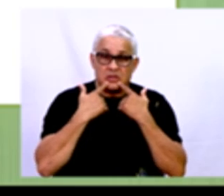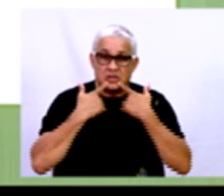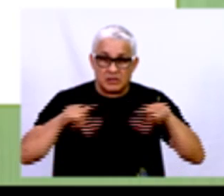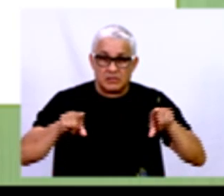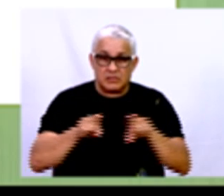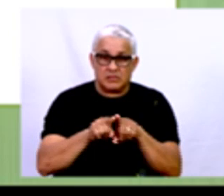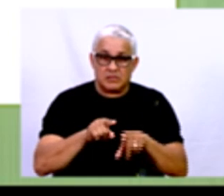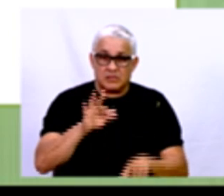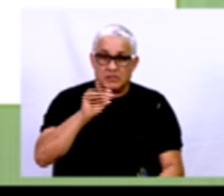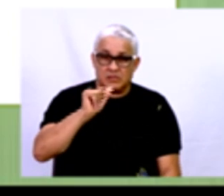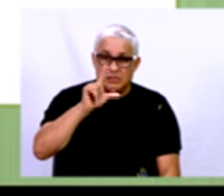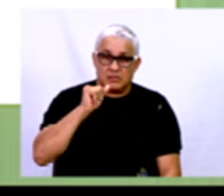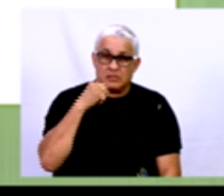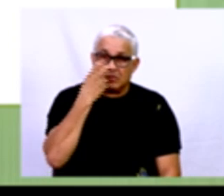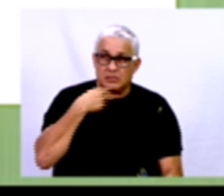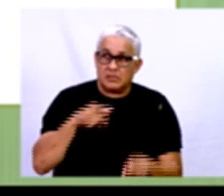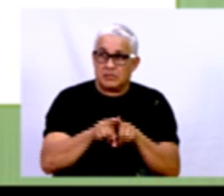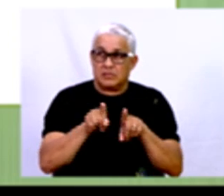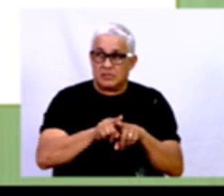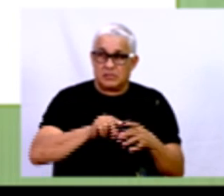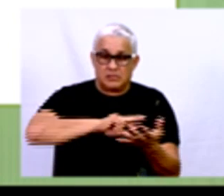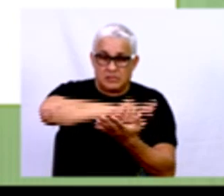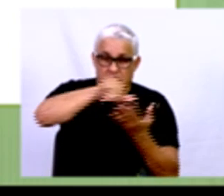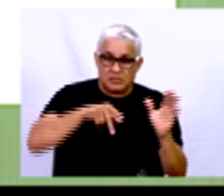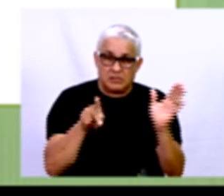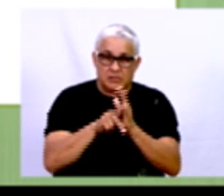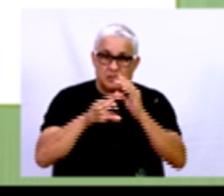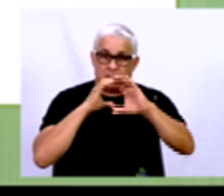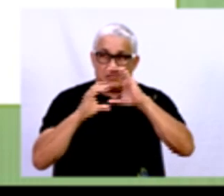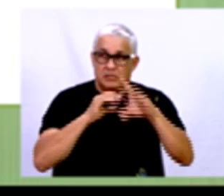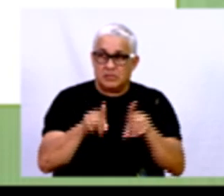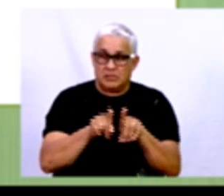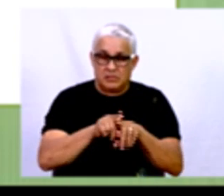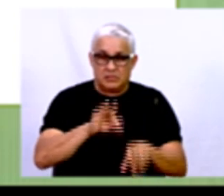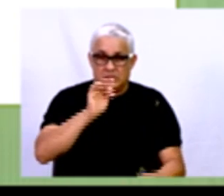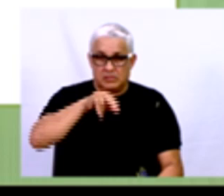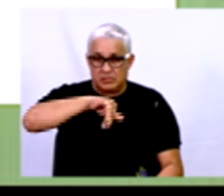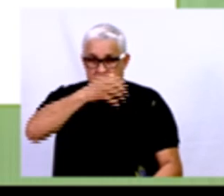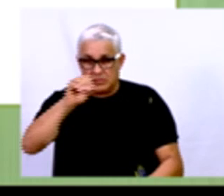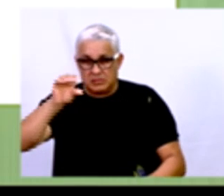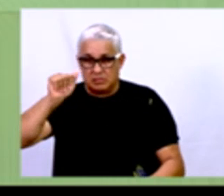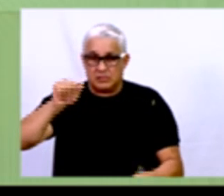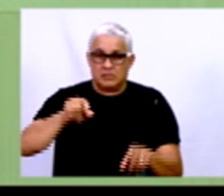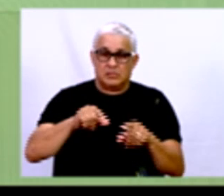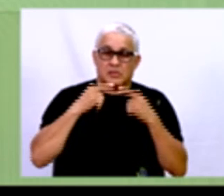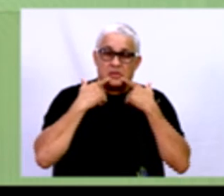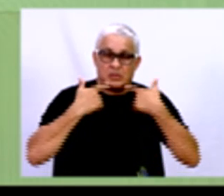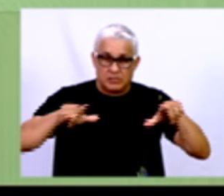e fala. Os elementos da comunicação. E as funções da linguagem.